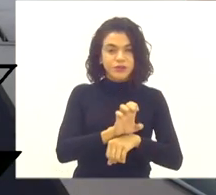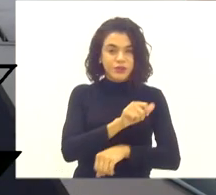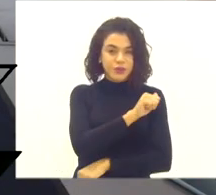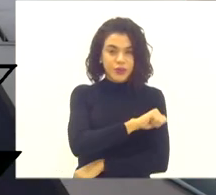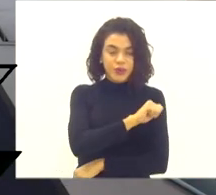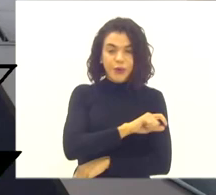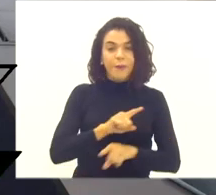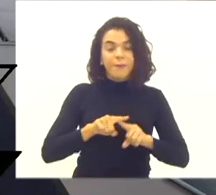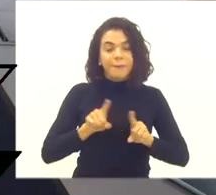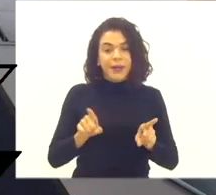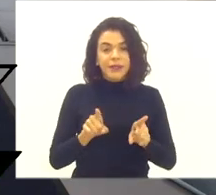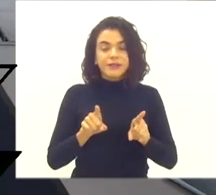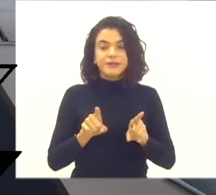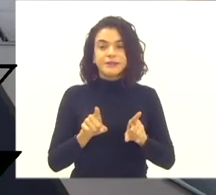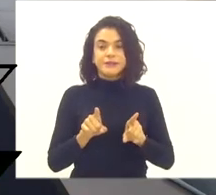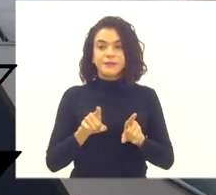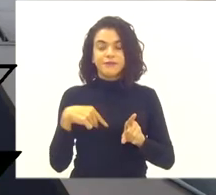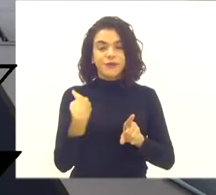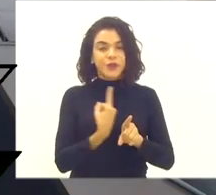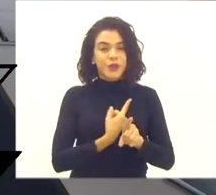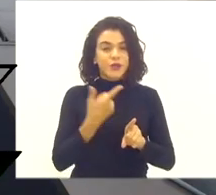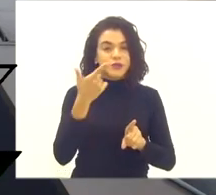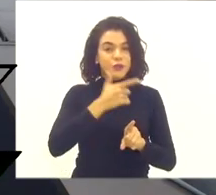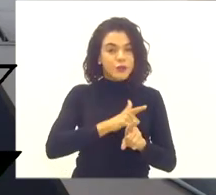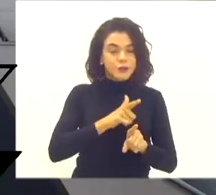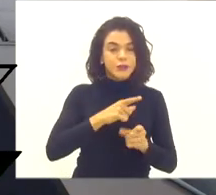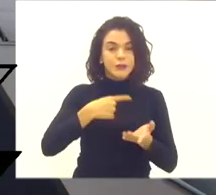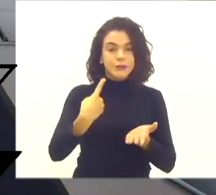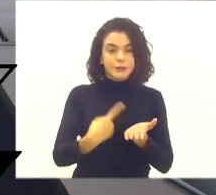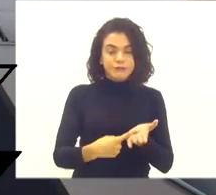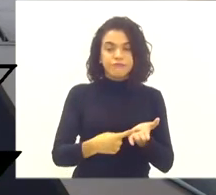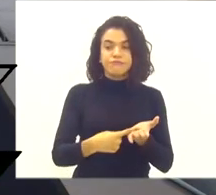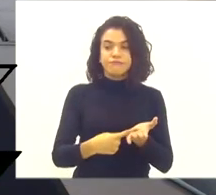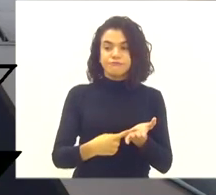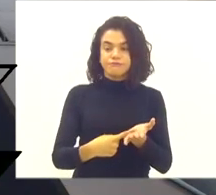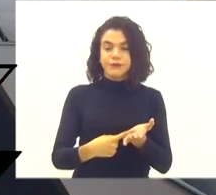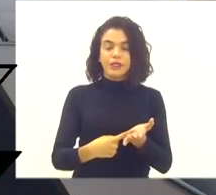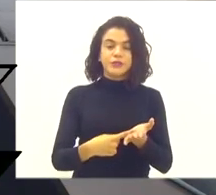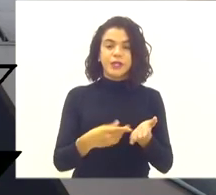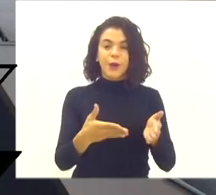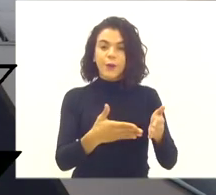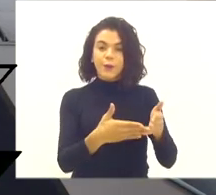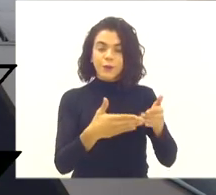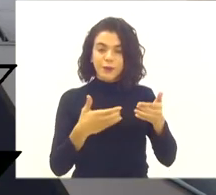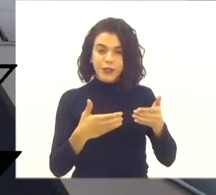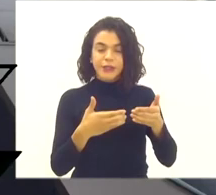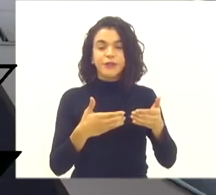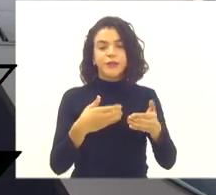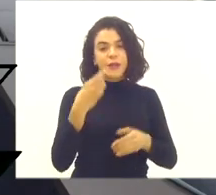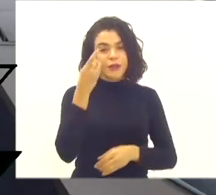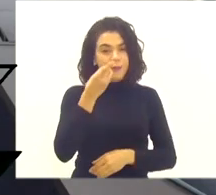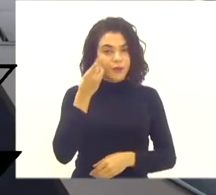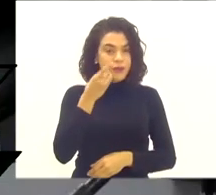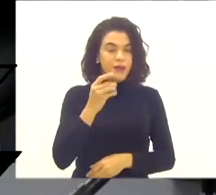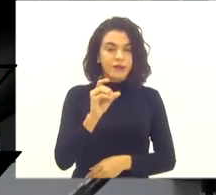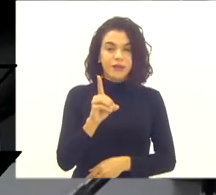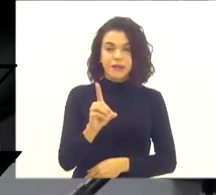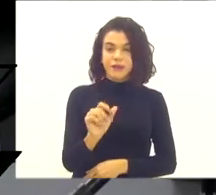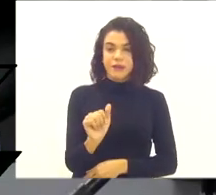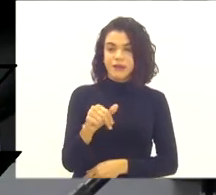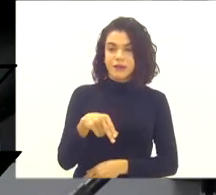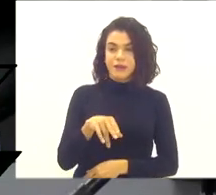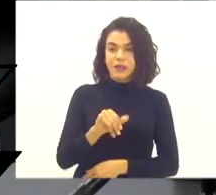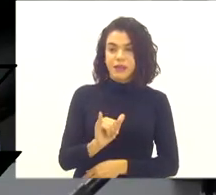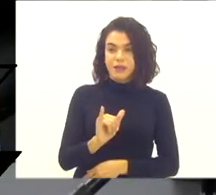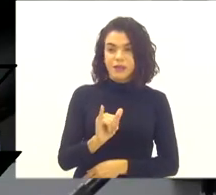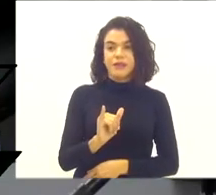mas que nós conseguimos aí agendar com a com pedido aí da deputada Dani para que a senhora